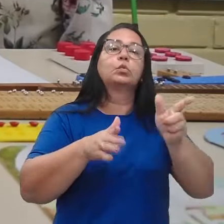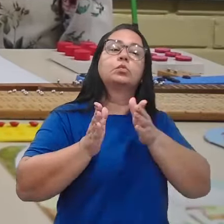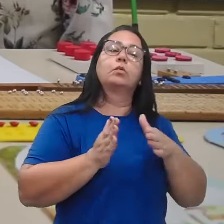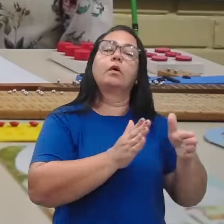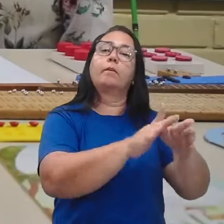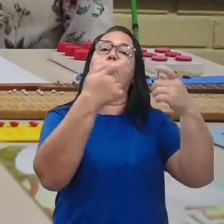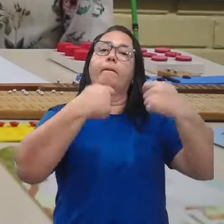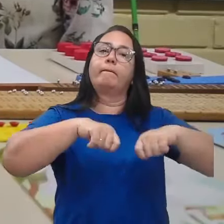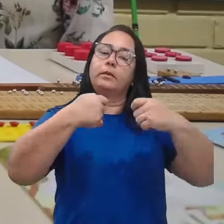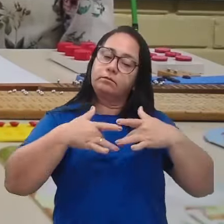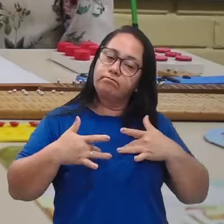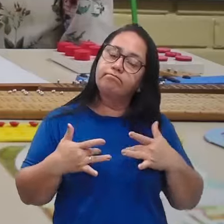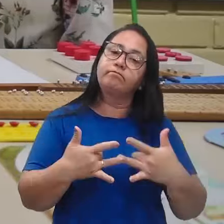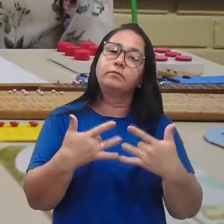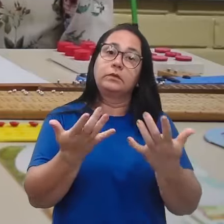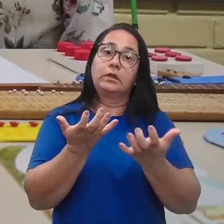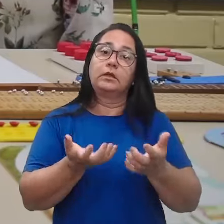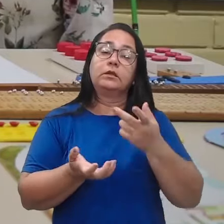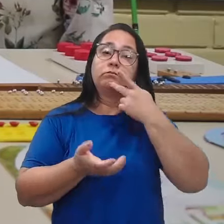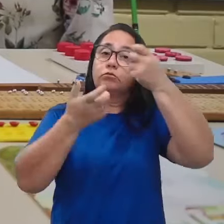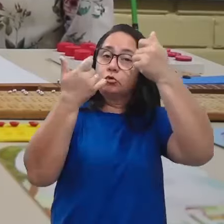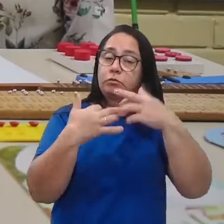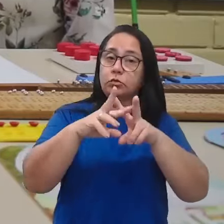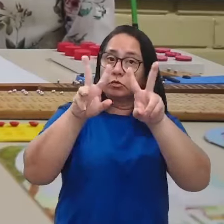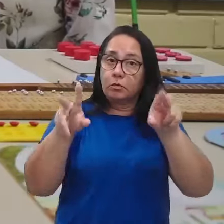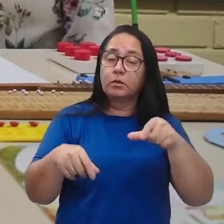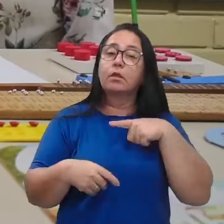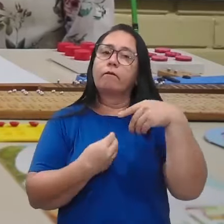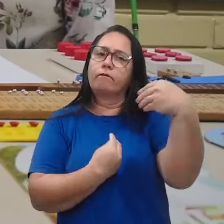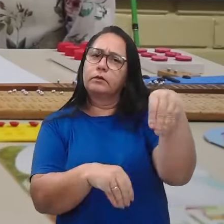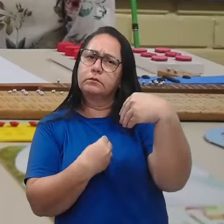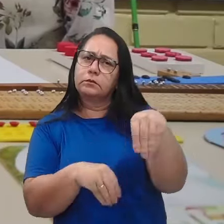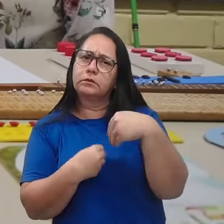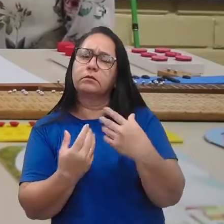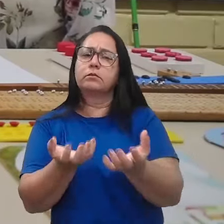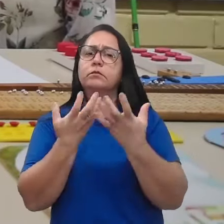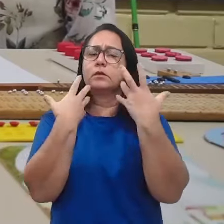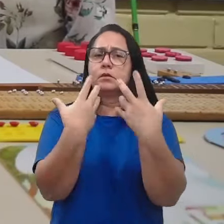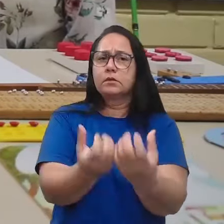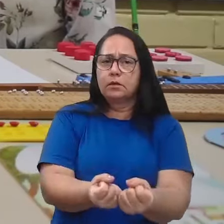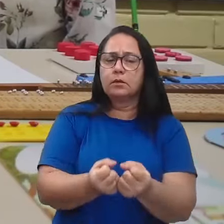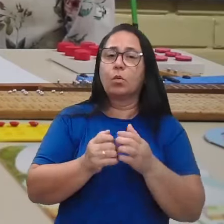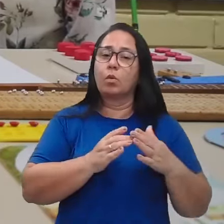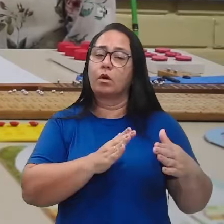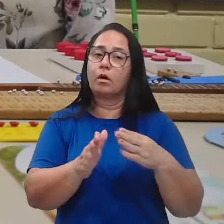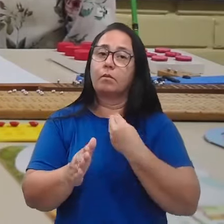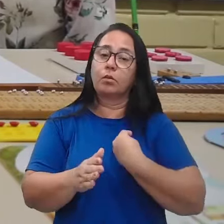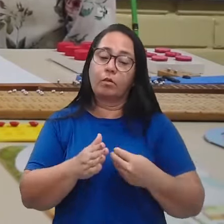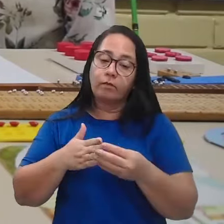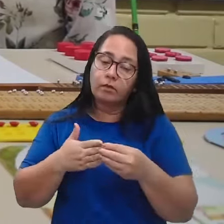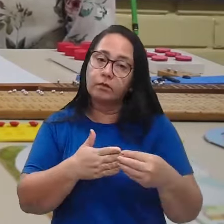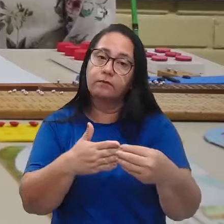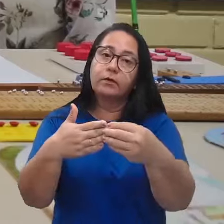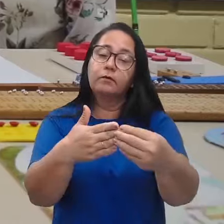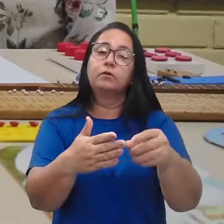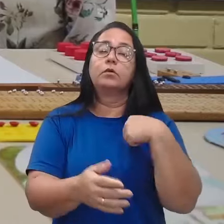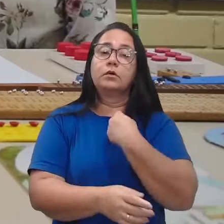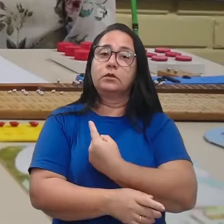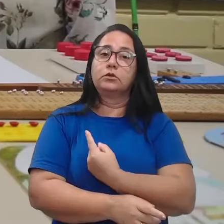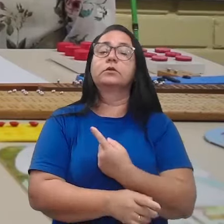precisa estar disposto. A gente sempre fala sobre isso, ter essa flexibilidade para aceitar os caminhos que a vida vai levando. E a gente sempre está procurando se